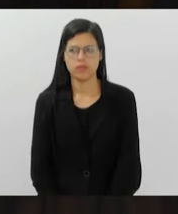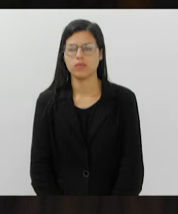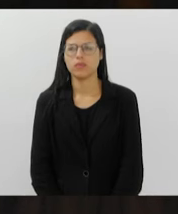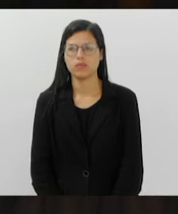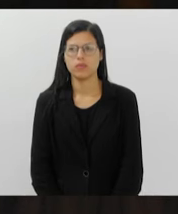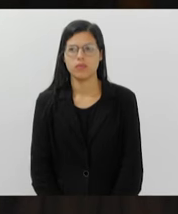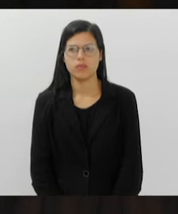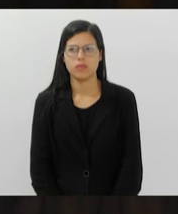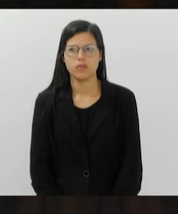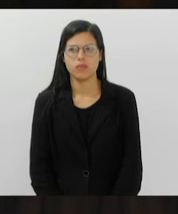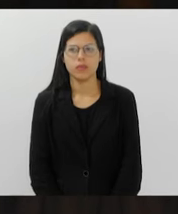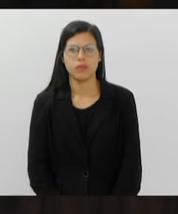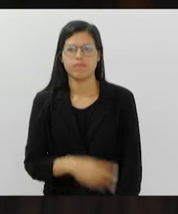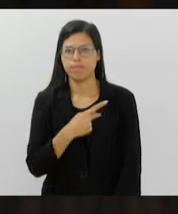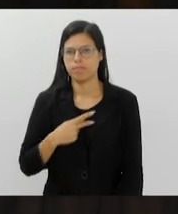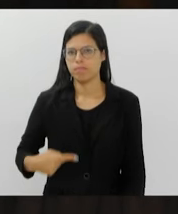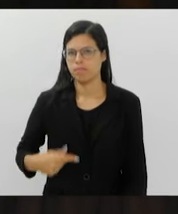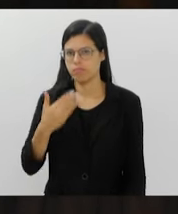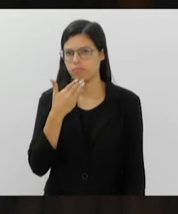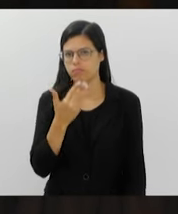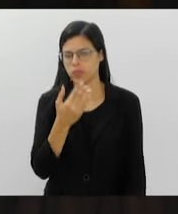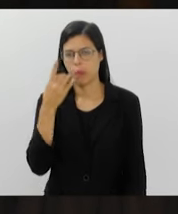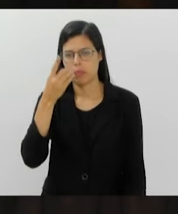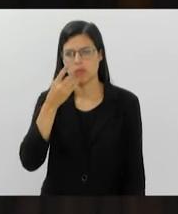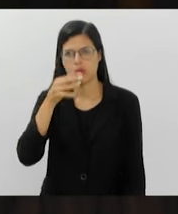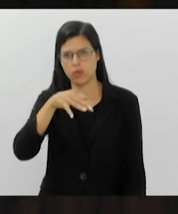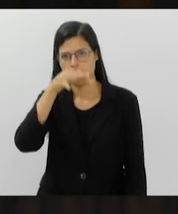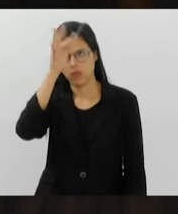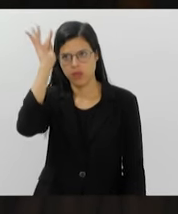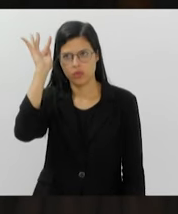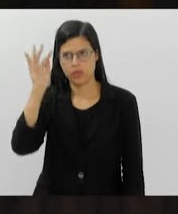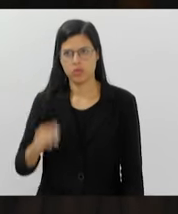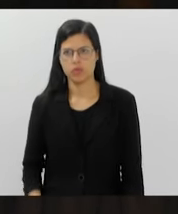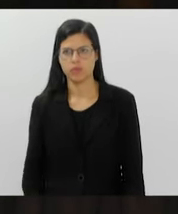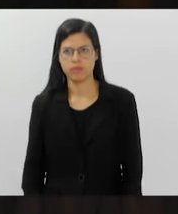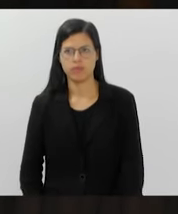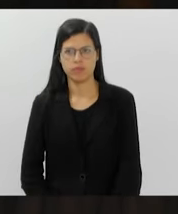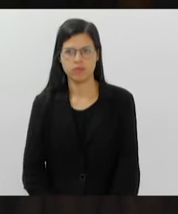Não. A presidência designa o deputado Fred Pacheco.